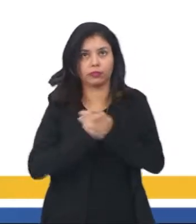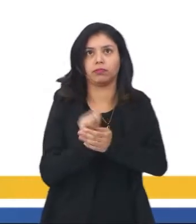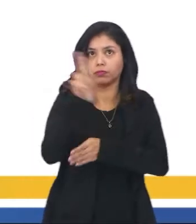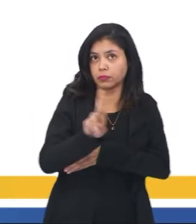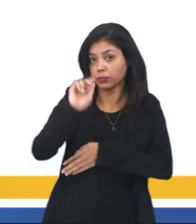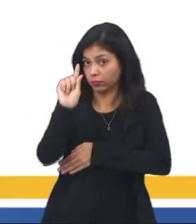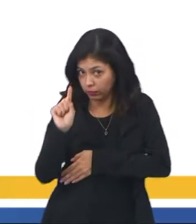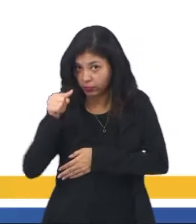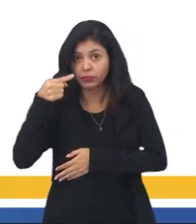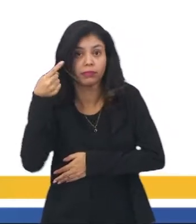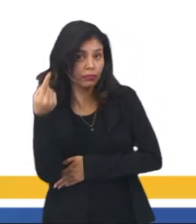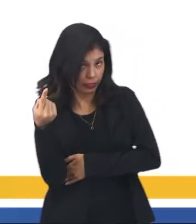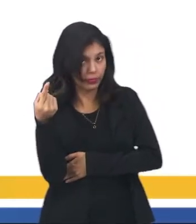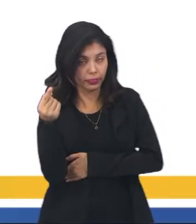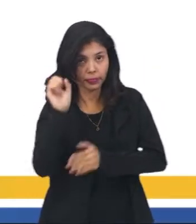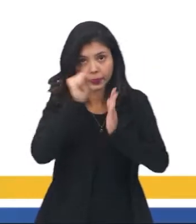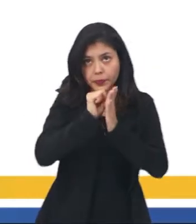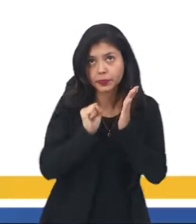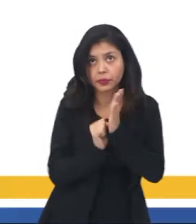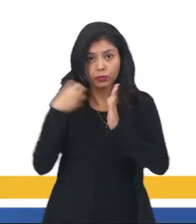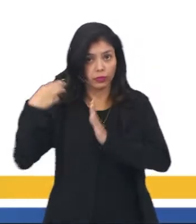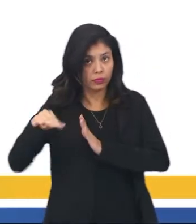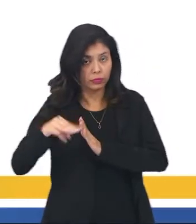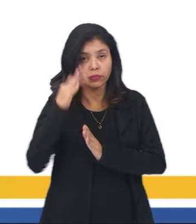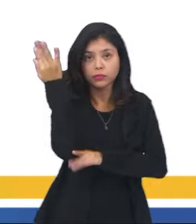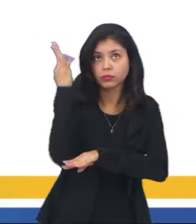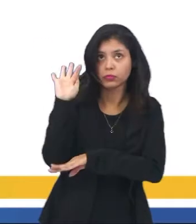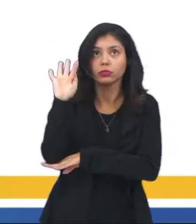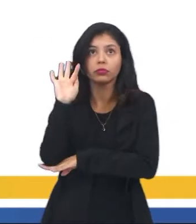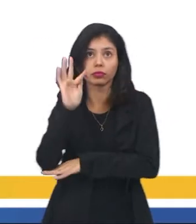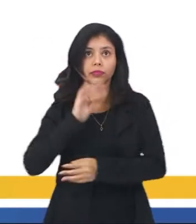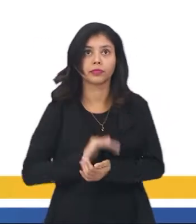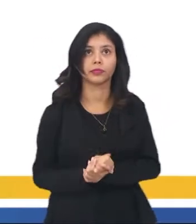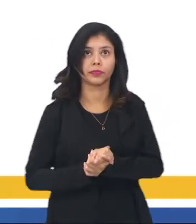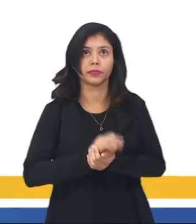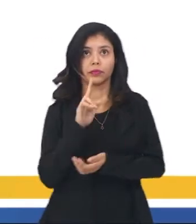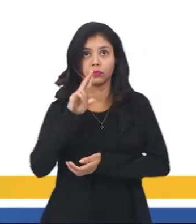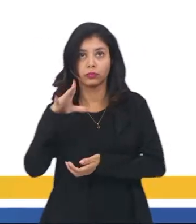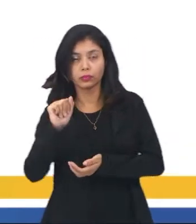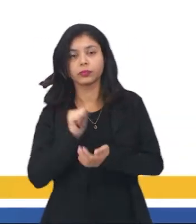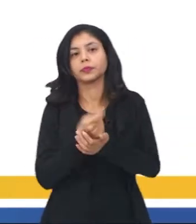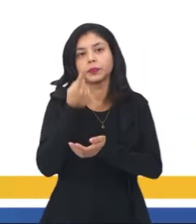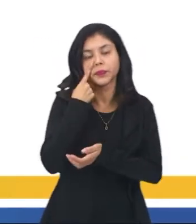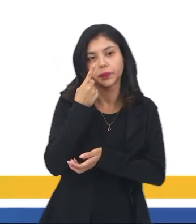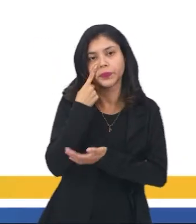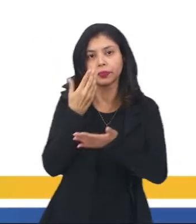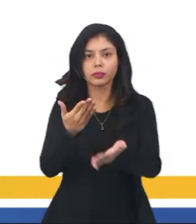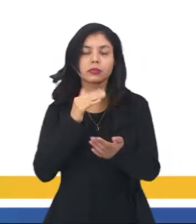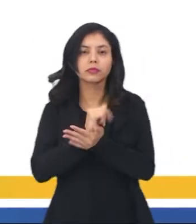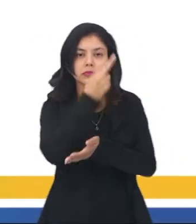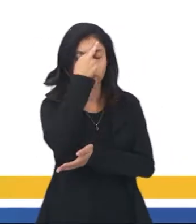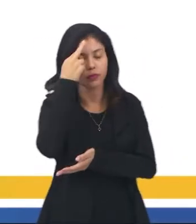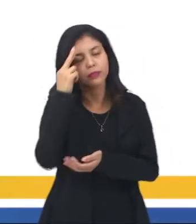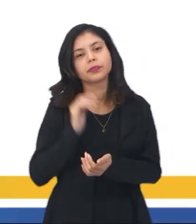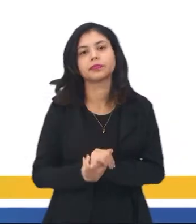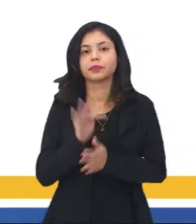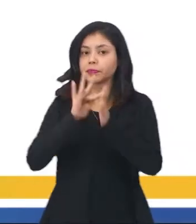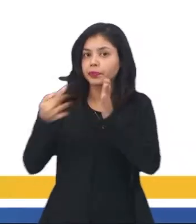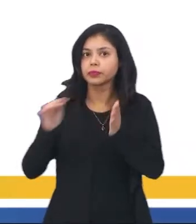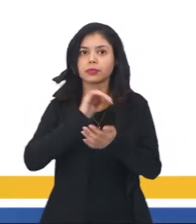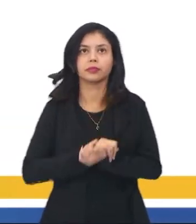usado depois daquele século pelo matemático francês François Viet. Ok? Então aqui um contexto histórico sobre a fórmula